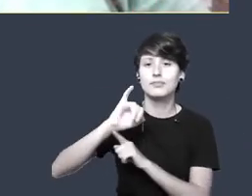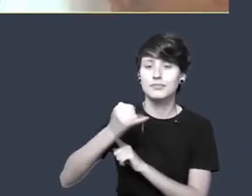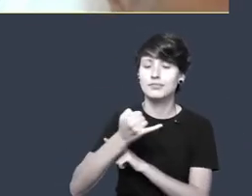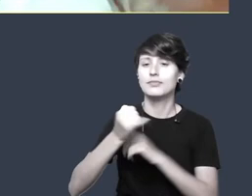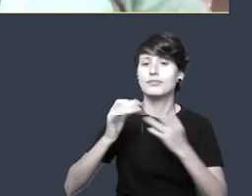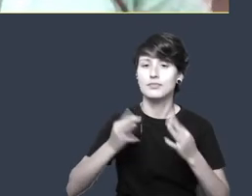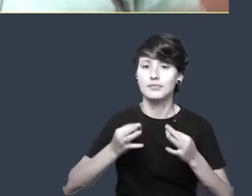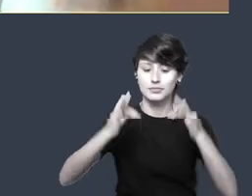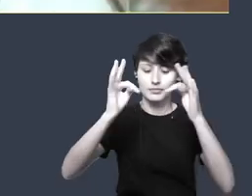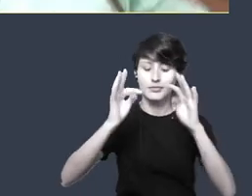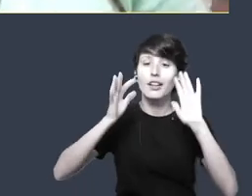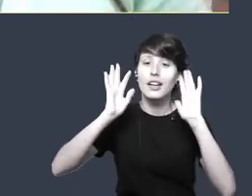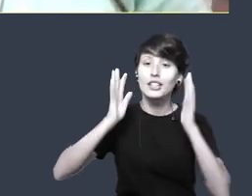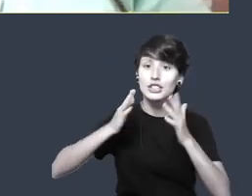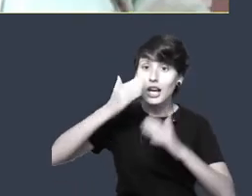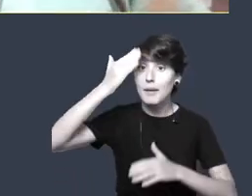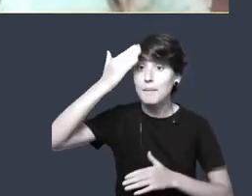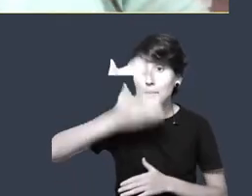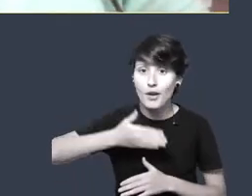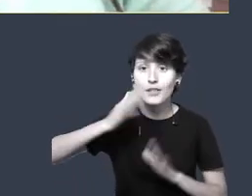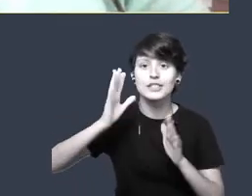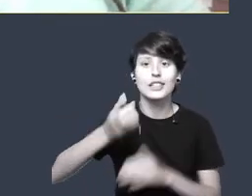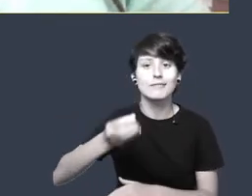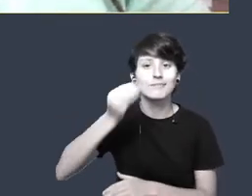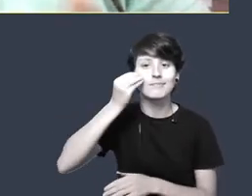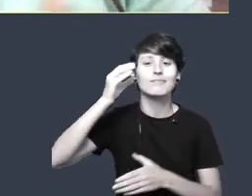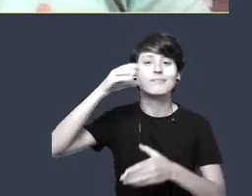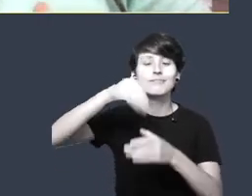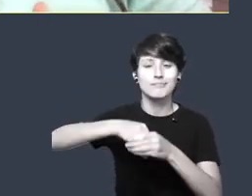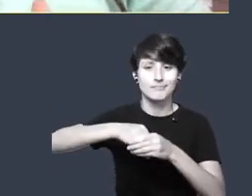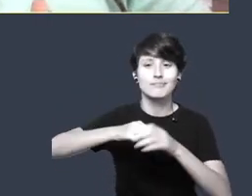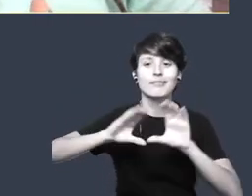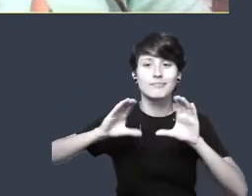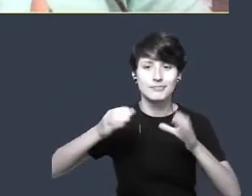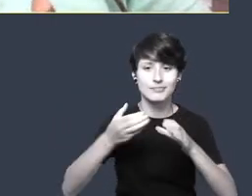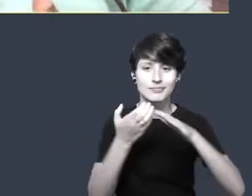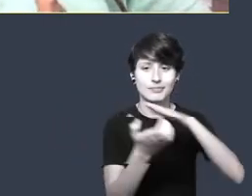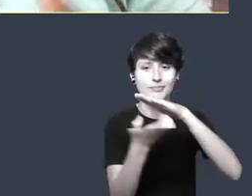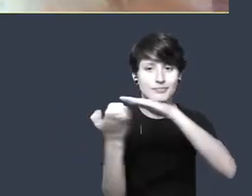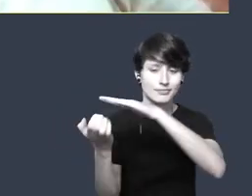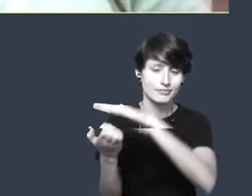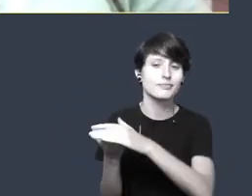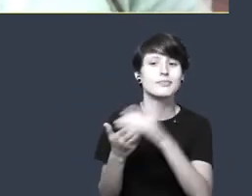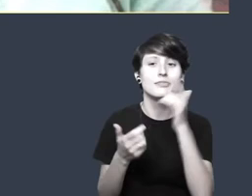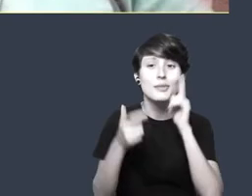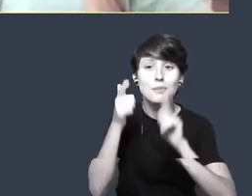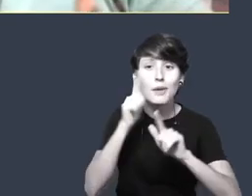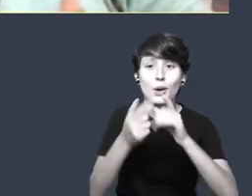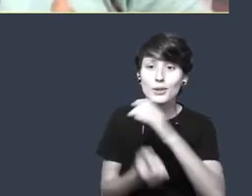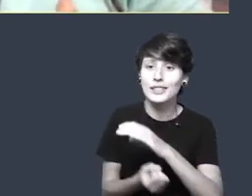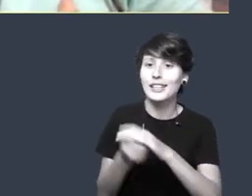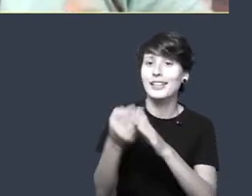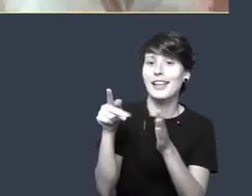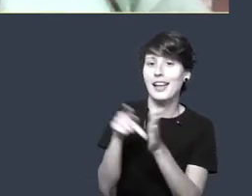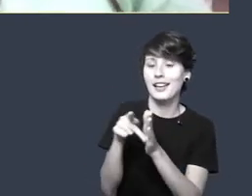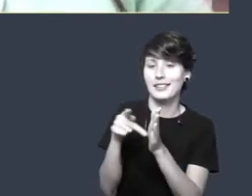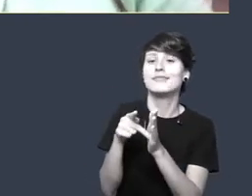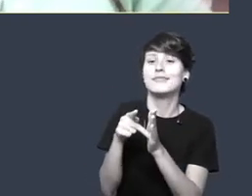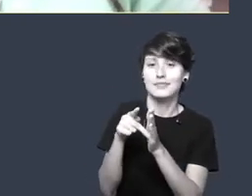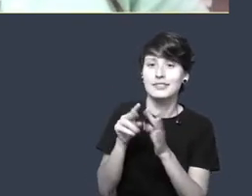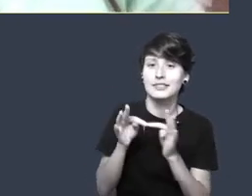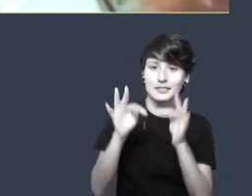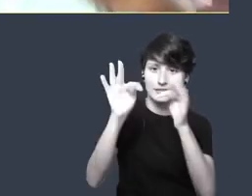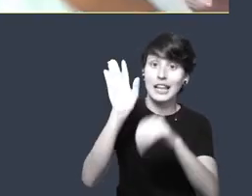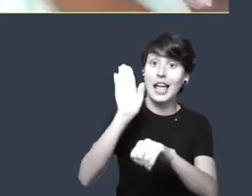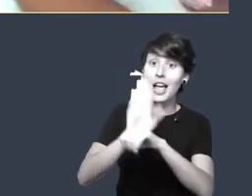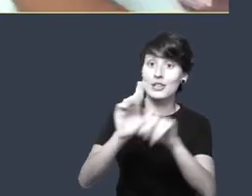tecnologia que já foi provada, testada dentro de uma grande empresa, para conseguir criar a partir delas tecnologias que ajudem a